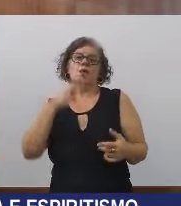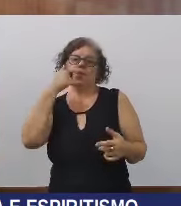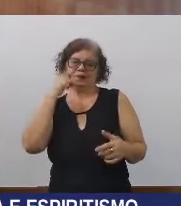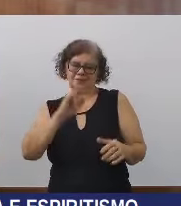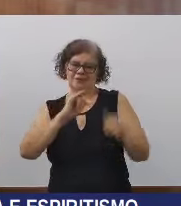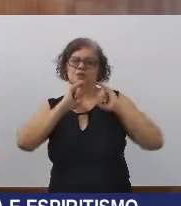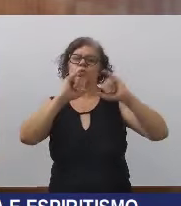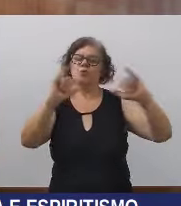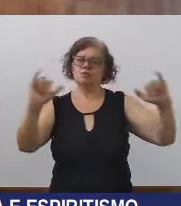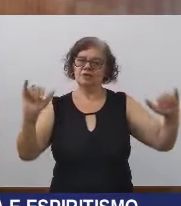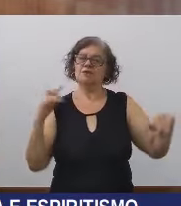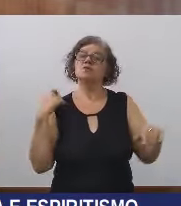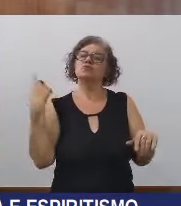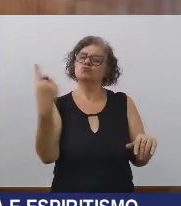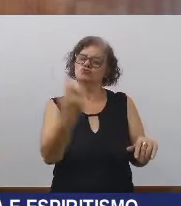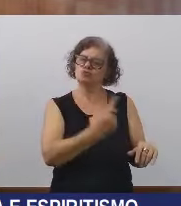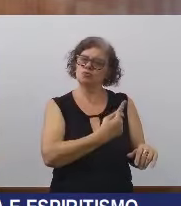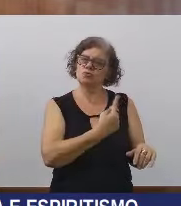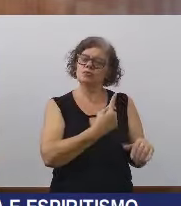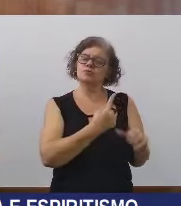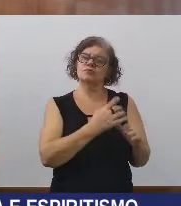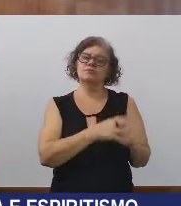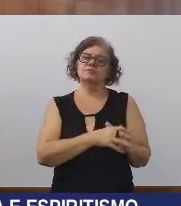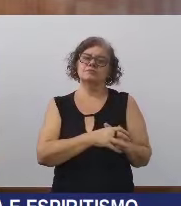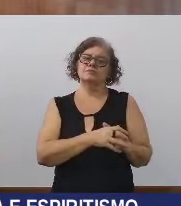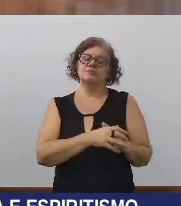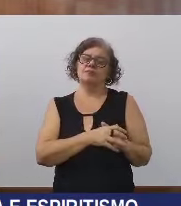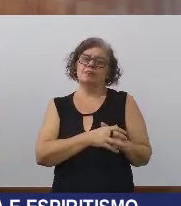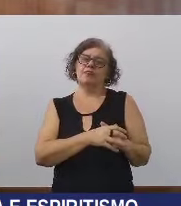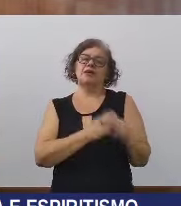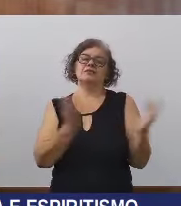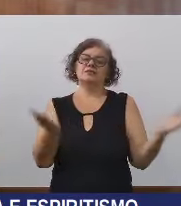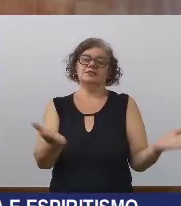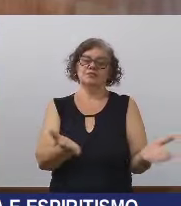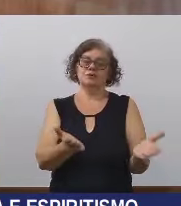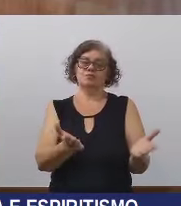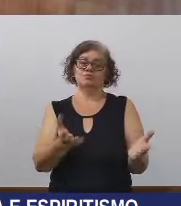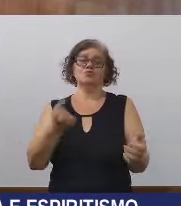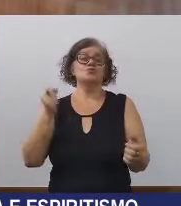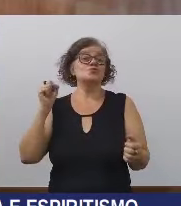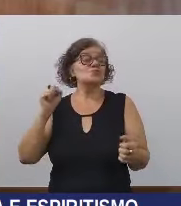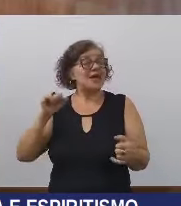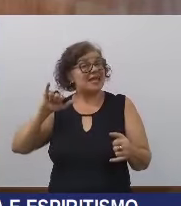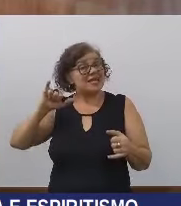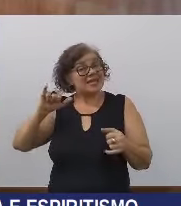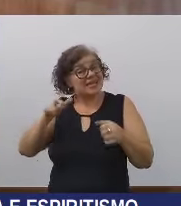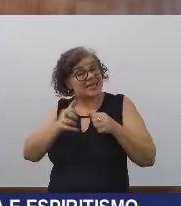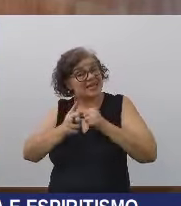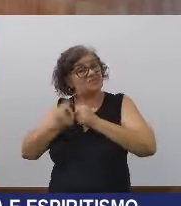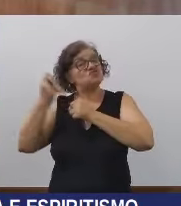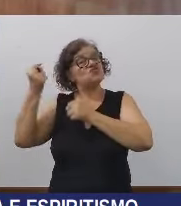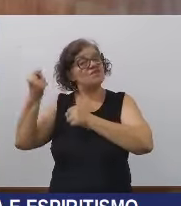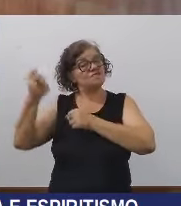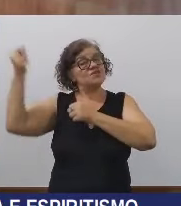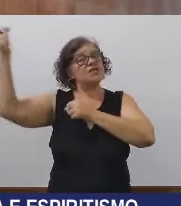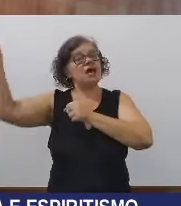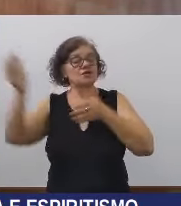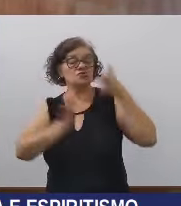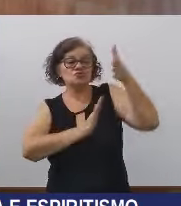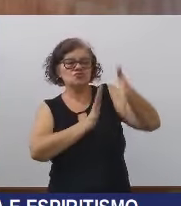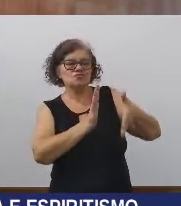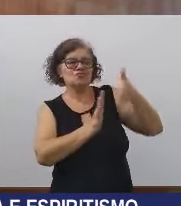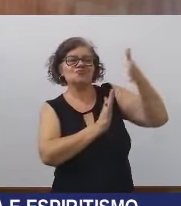Ele sempre contava que nós todos estamos numa grande viagem, num trem.